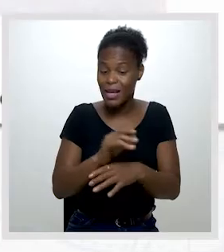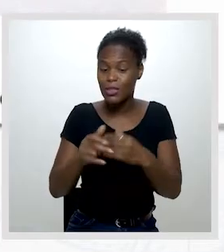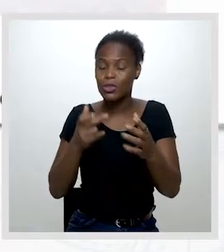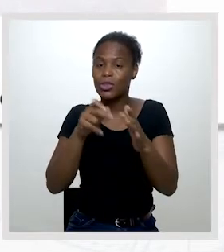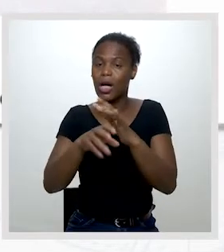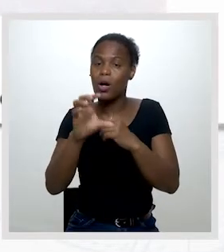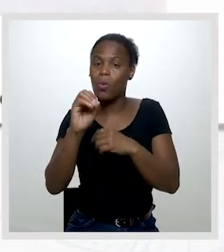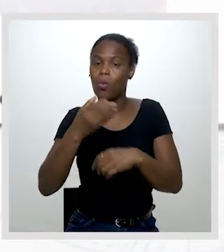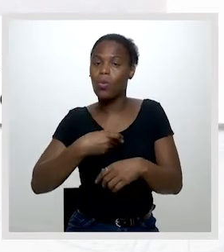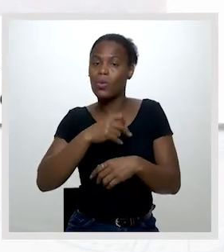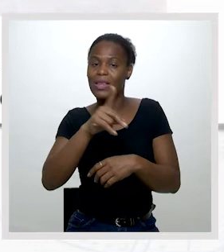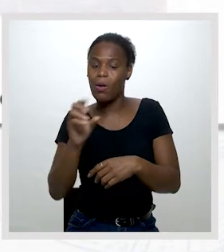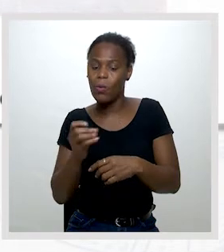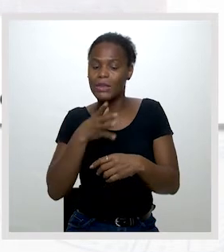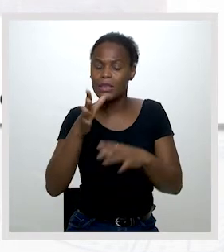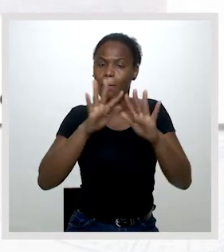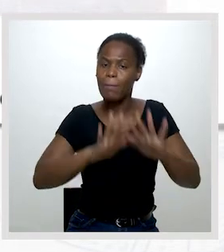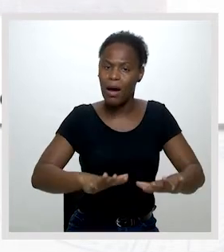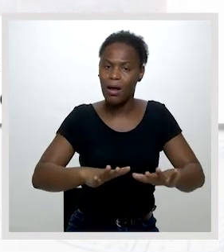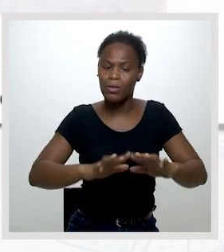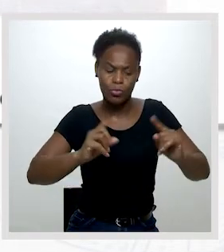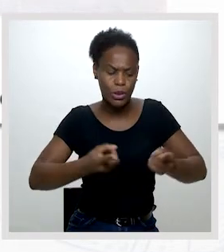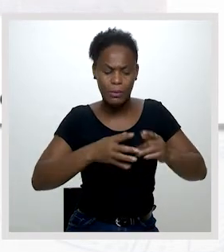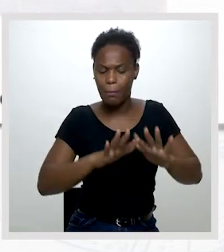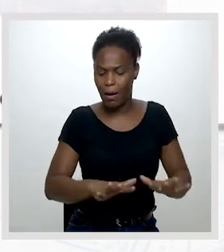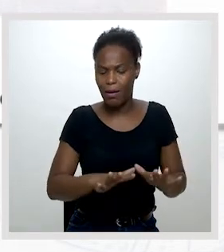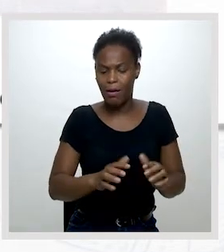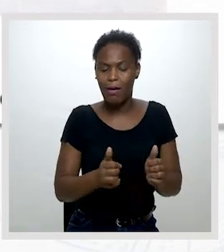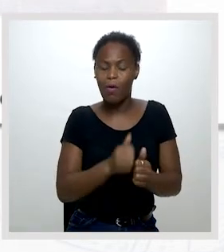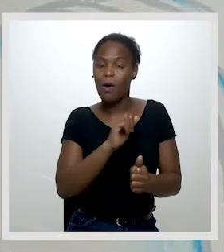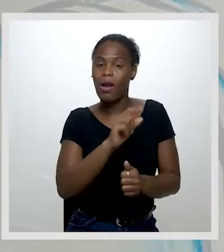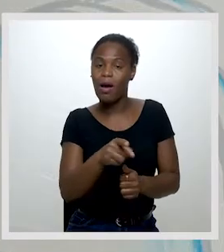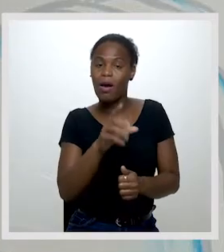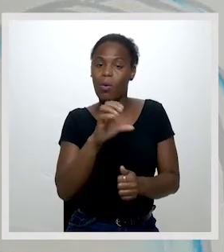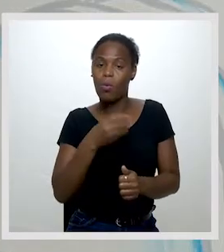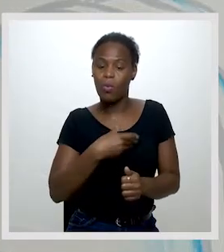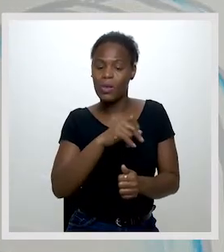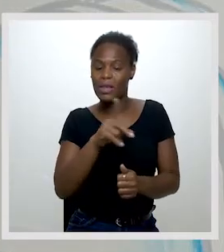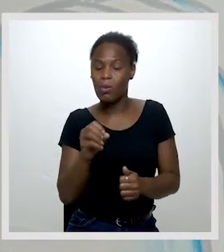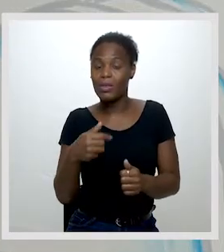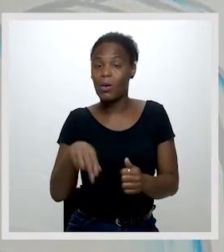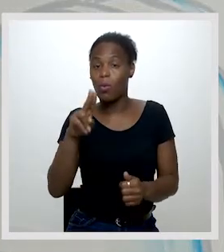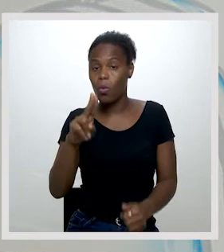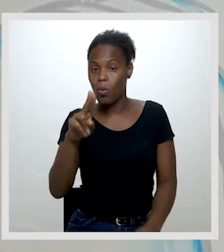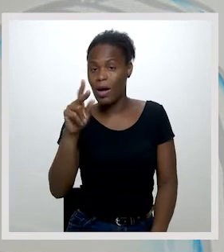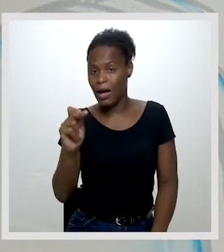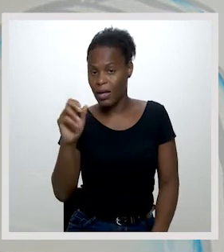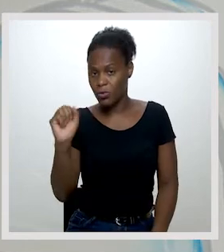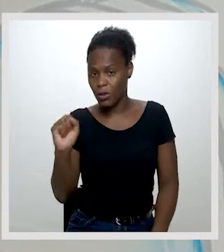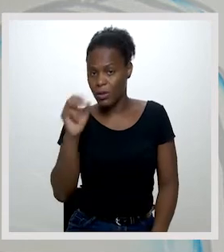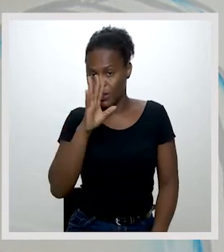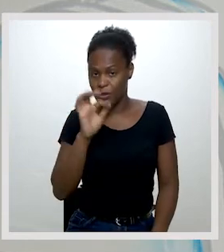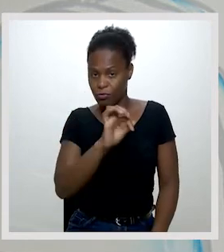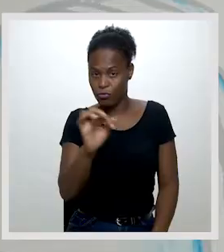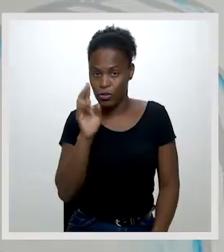para parar de fazer a síntese, como este codão que nós temos aqui, o AG, que se vocês forem ver